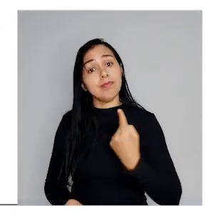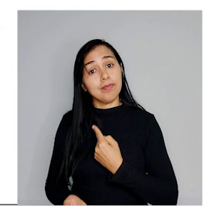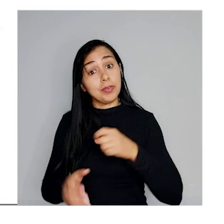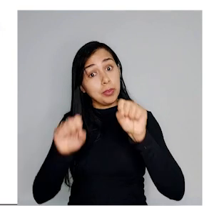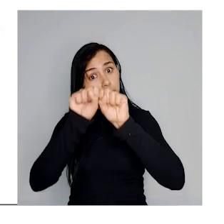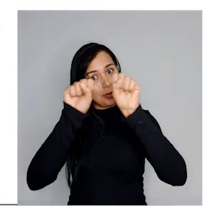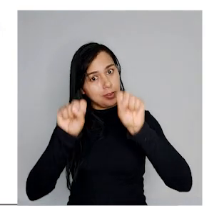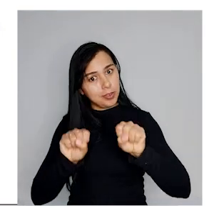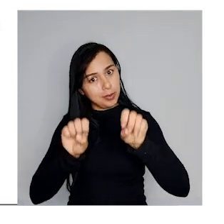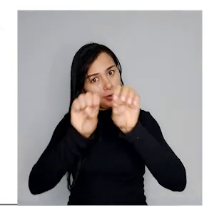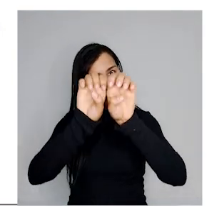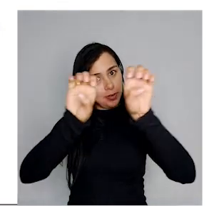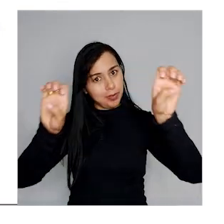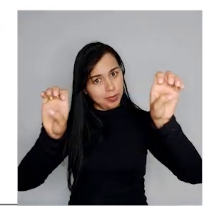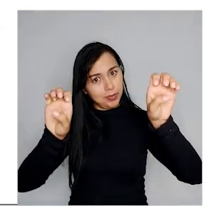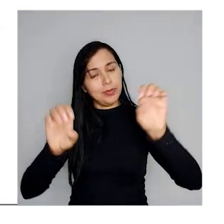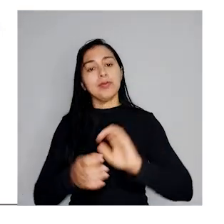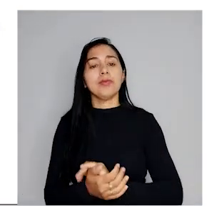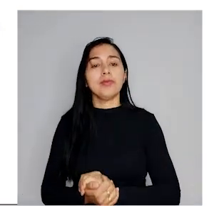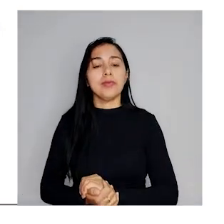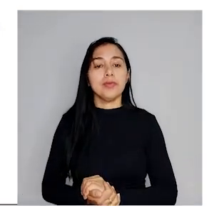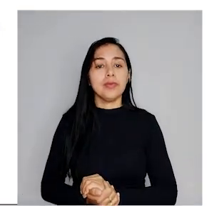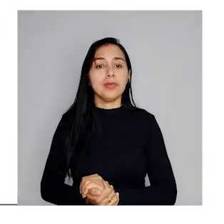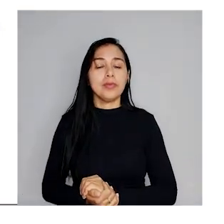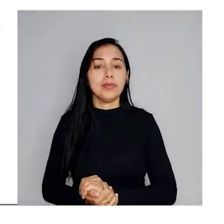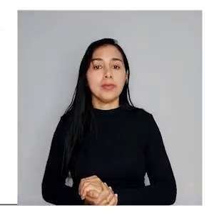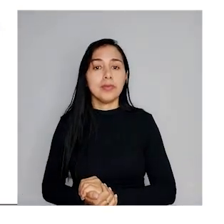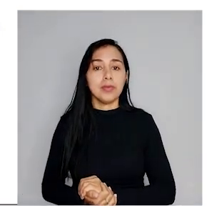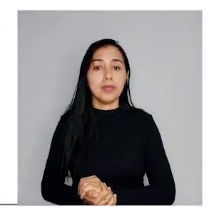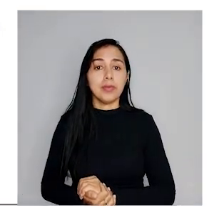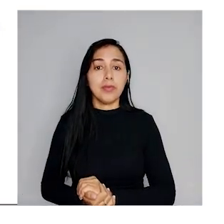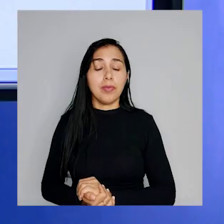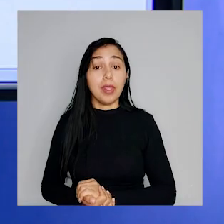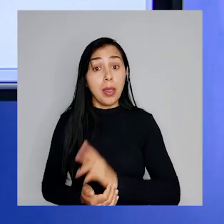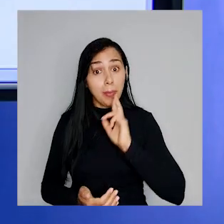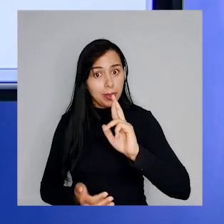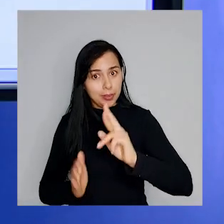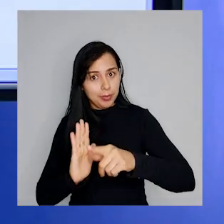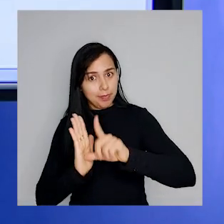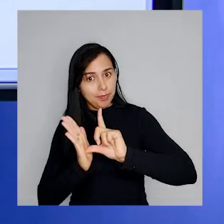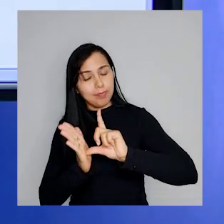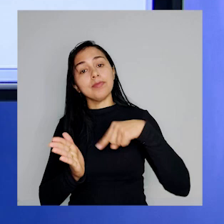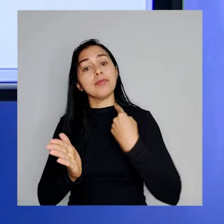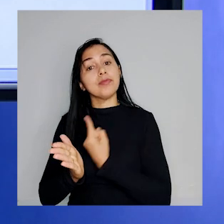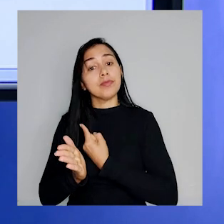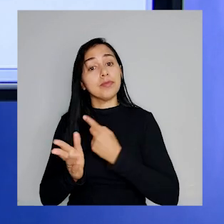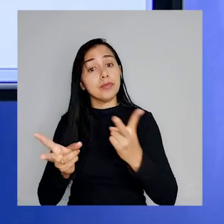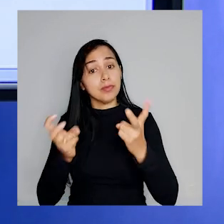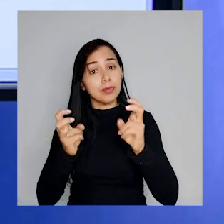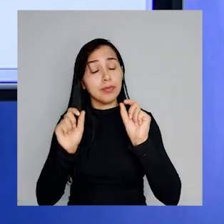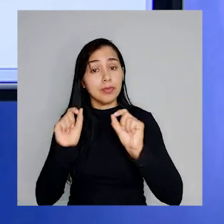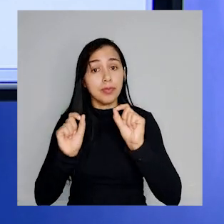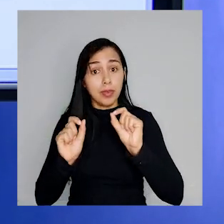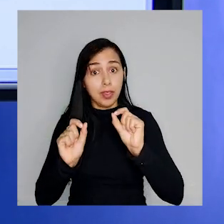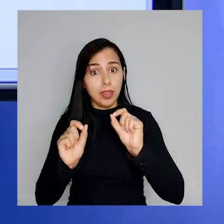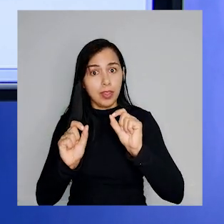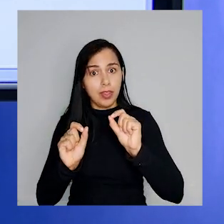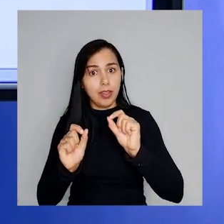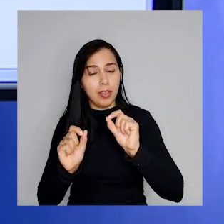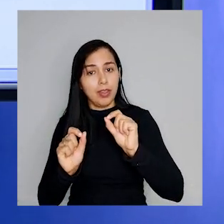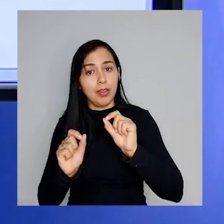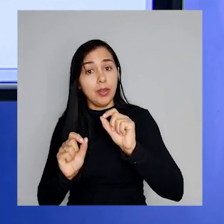de equações. E, pela resposta do item anterior, a gente viu que esse pino preto, ele